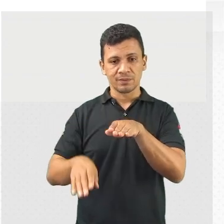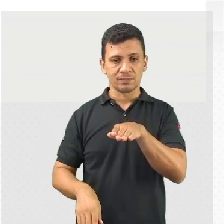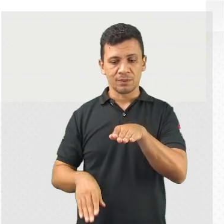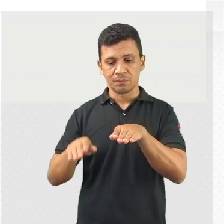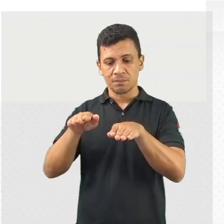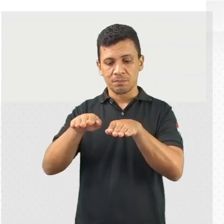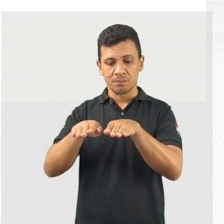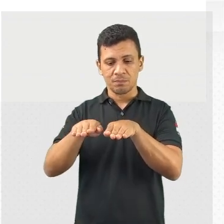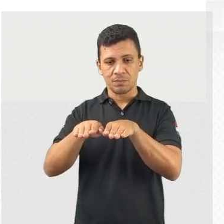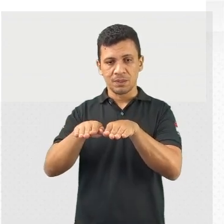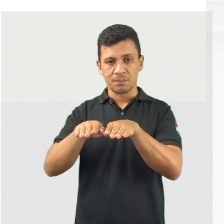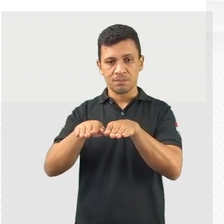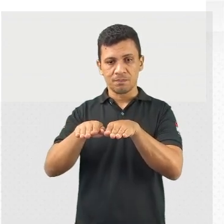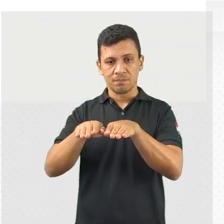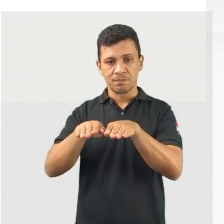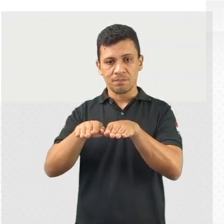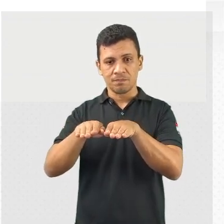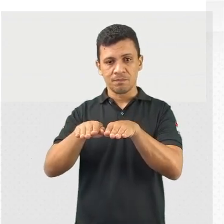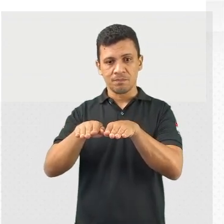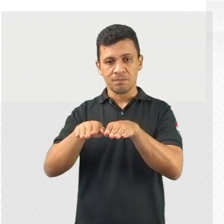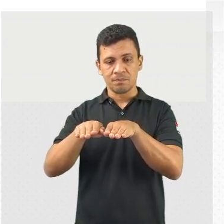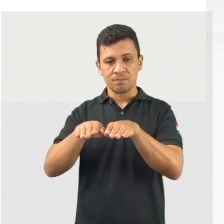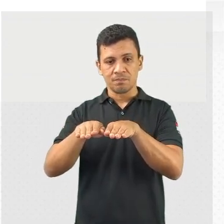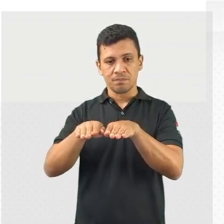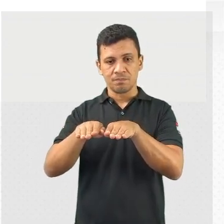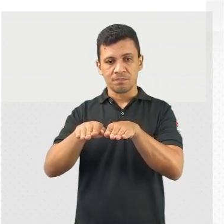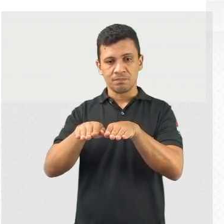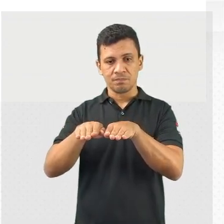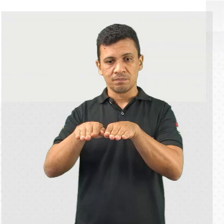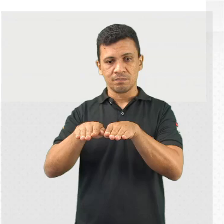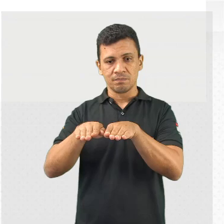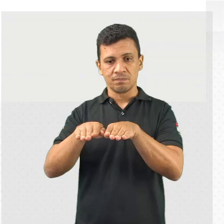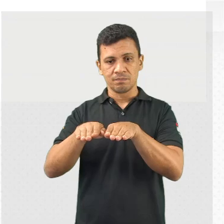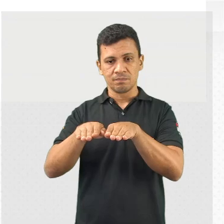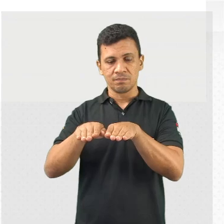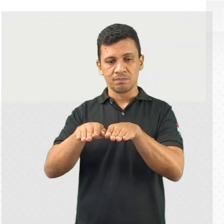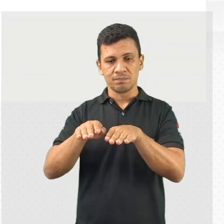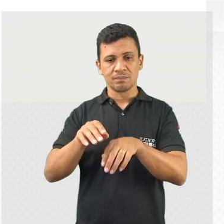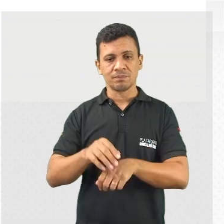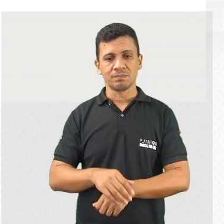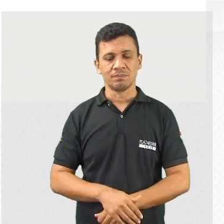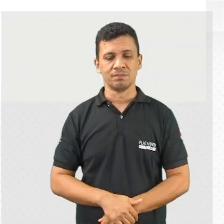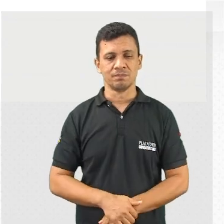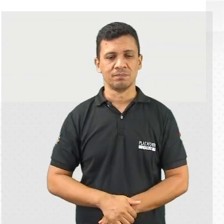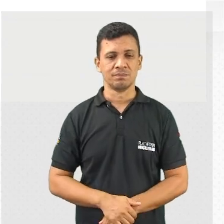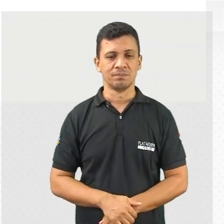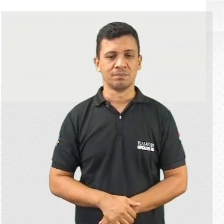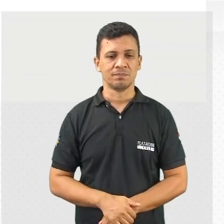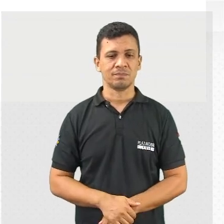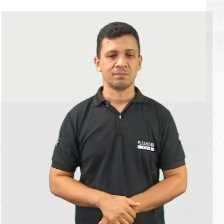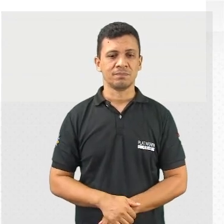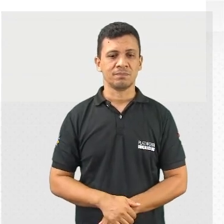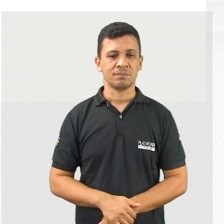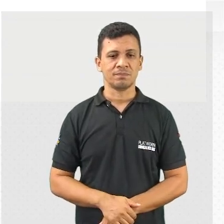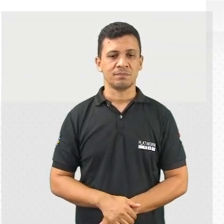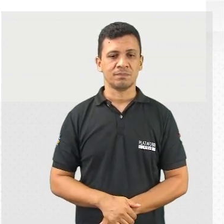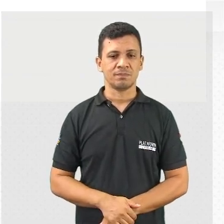torto, vou puxar aqui assim, pronto. Não, deixa eu corrigir aqui para ficar bonitinho, né? Ficar bonitinho igual a outro.